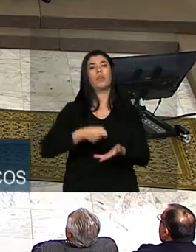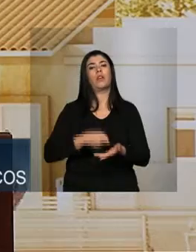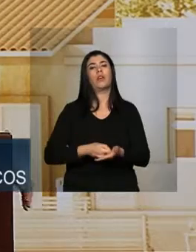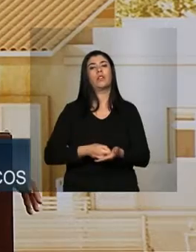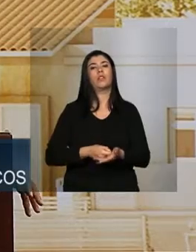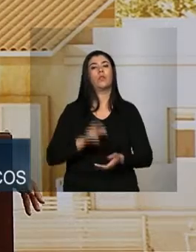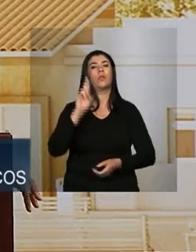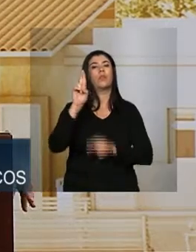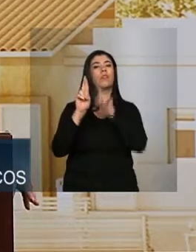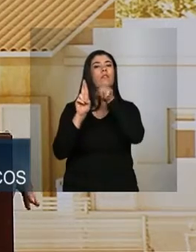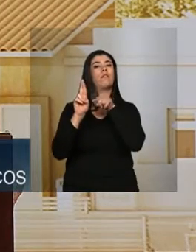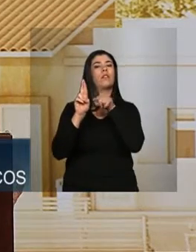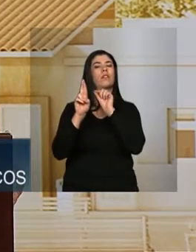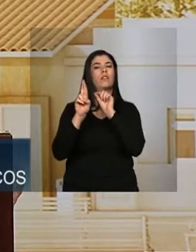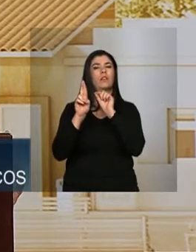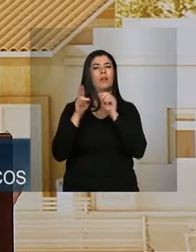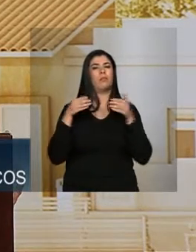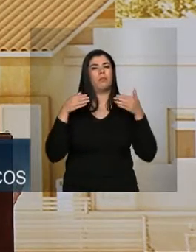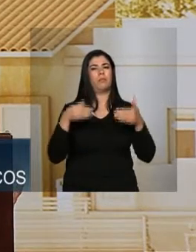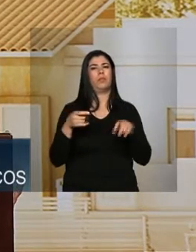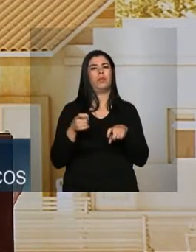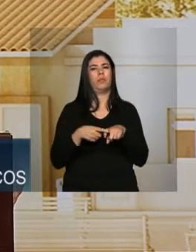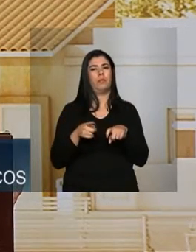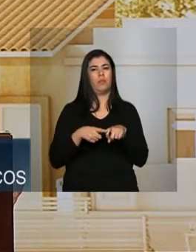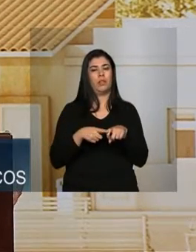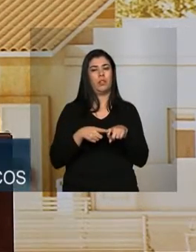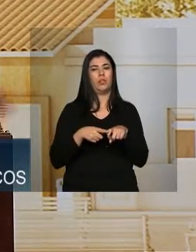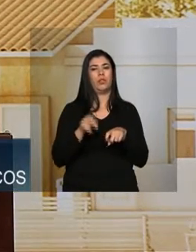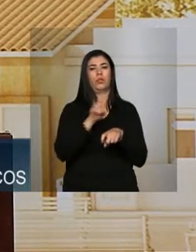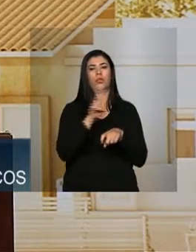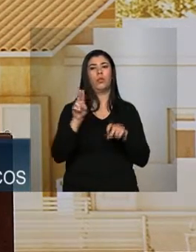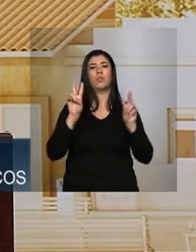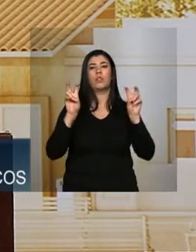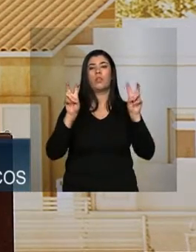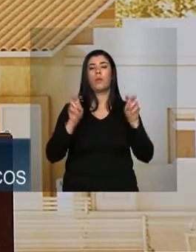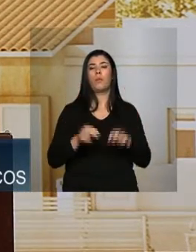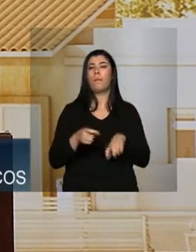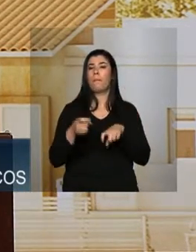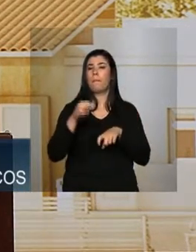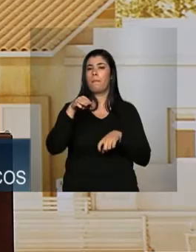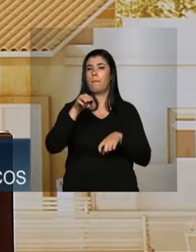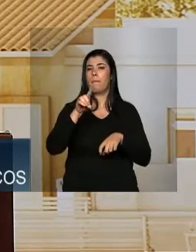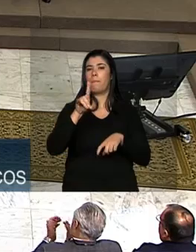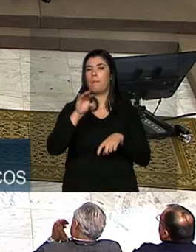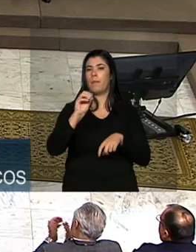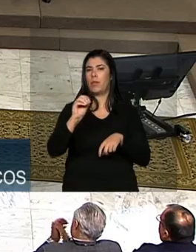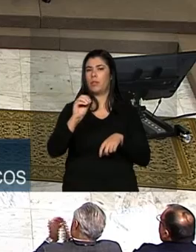referir a participação dos médicos cubanos que deram